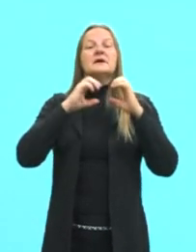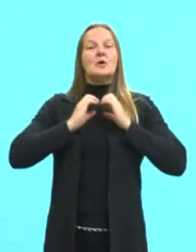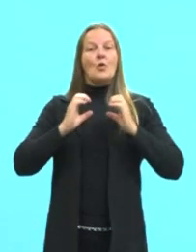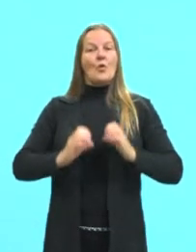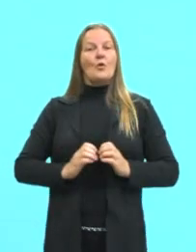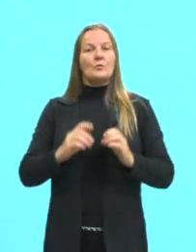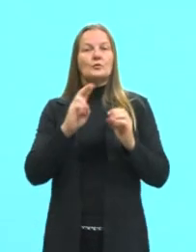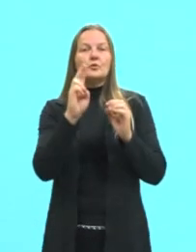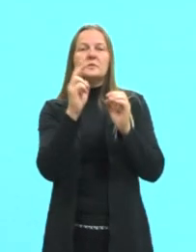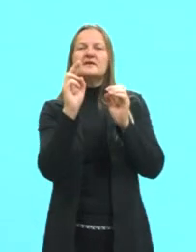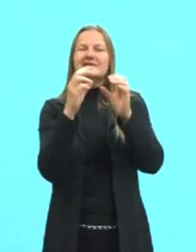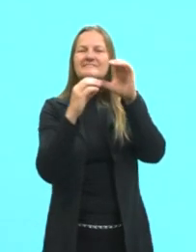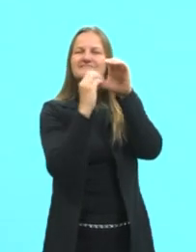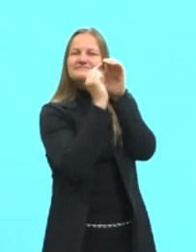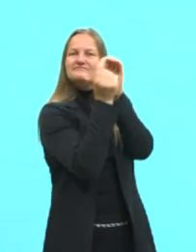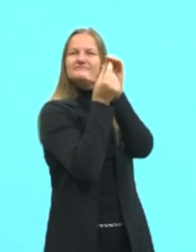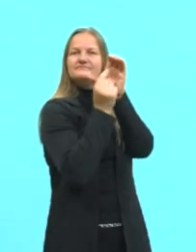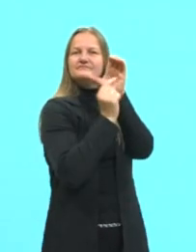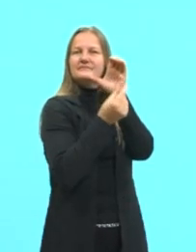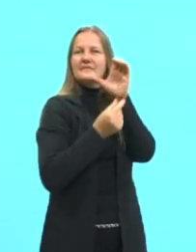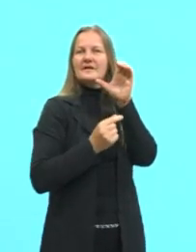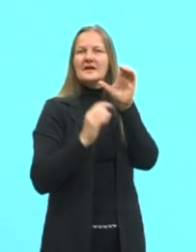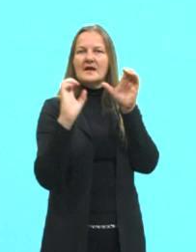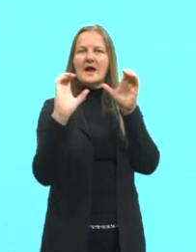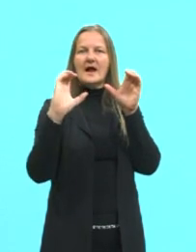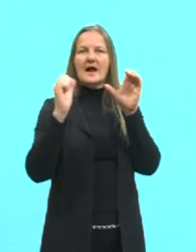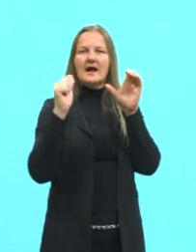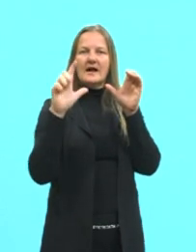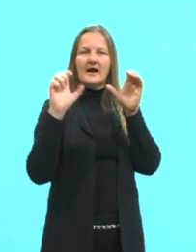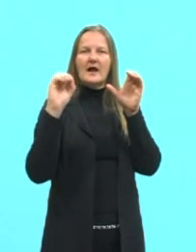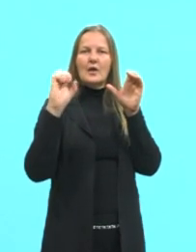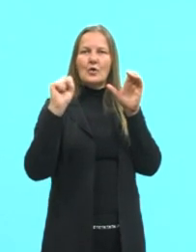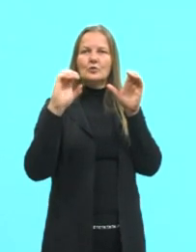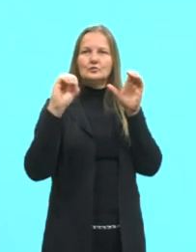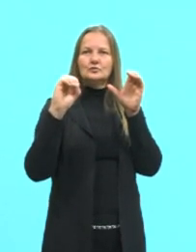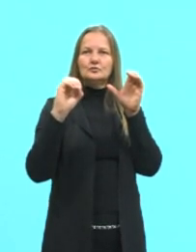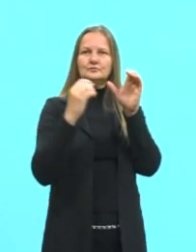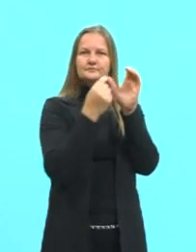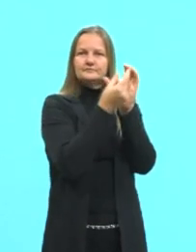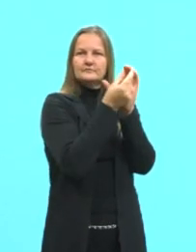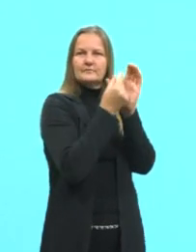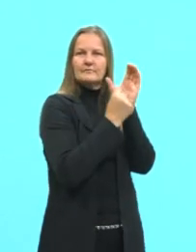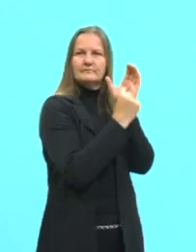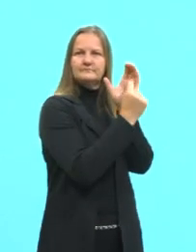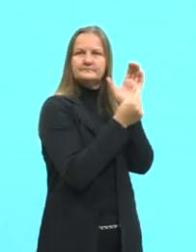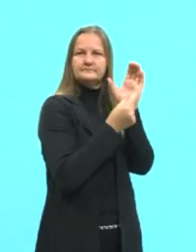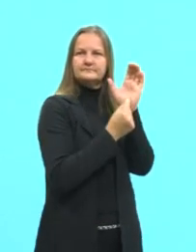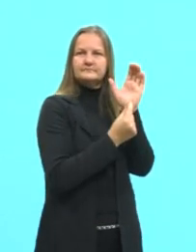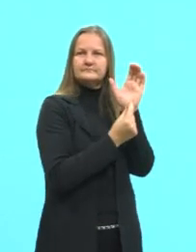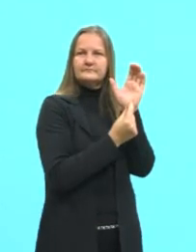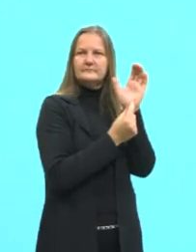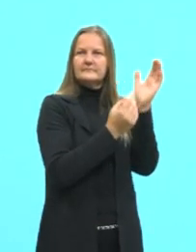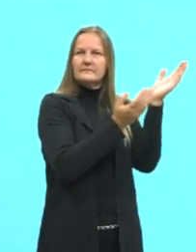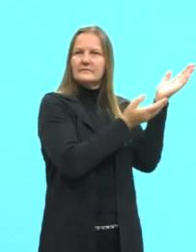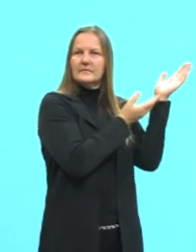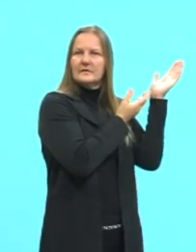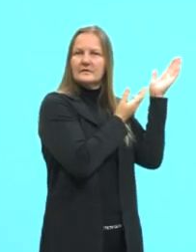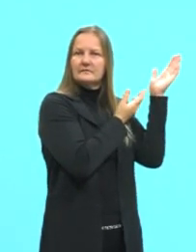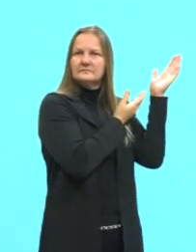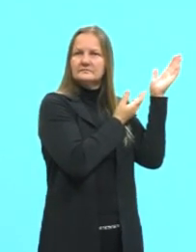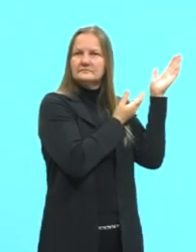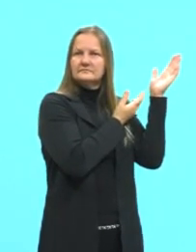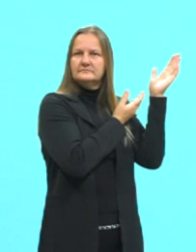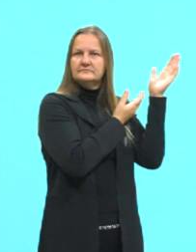corpo taloso que ele vai dividir essa parte aqui que vai dividir os hemisférios